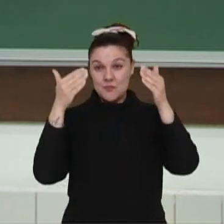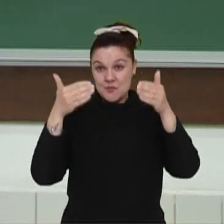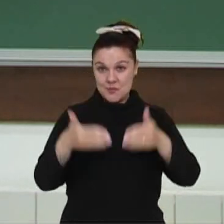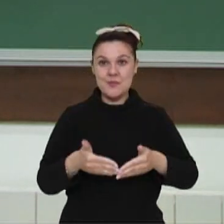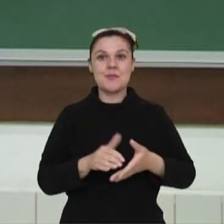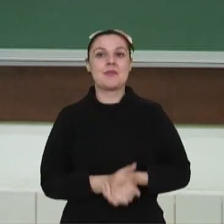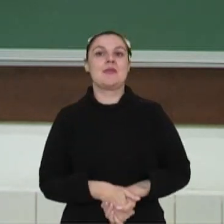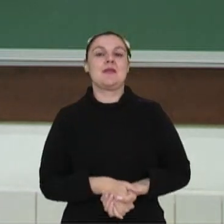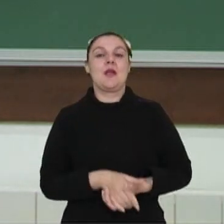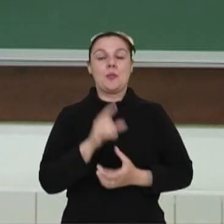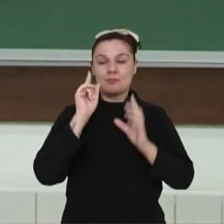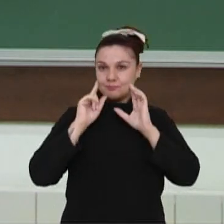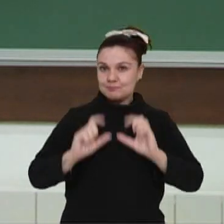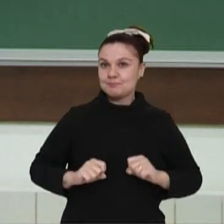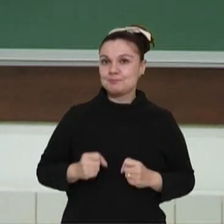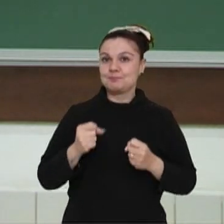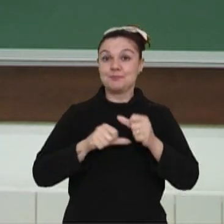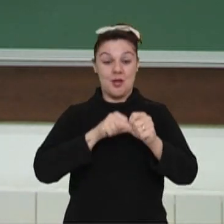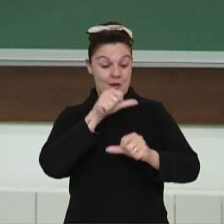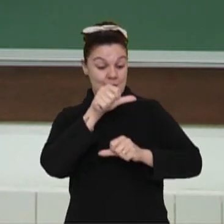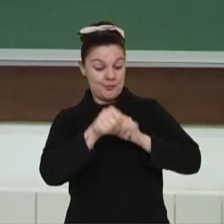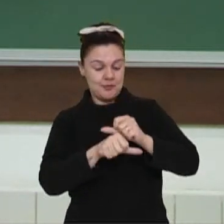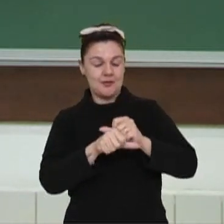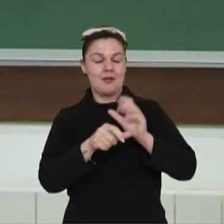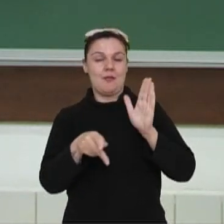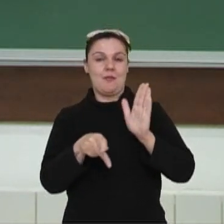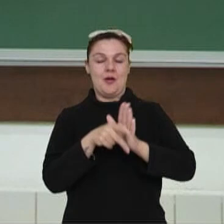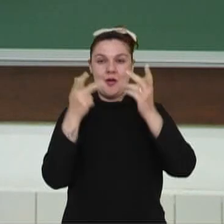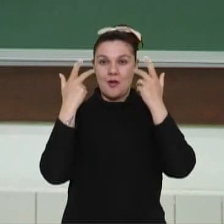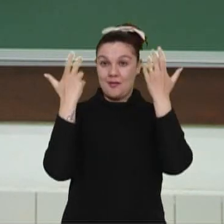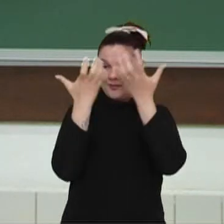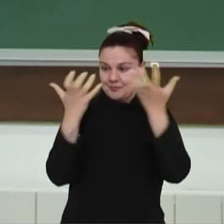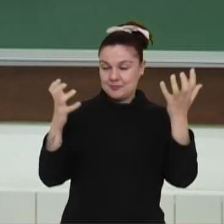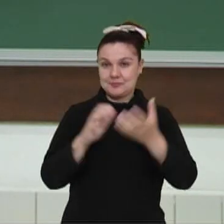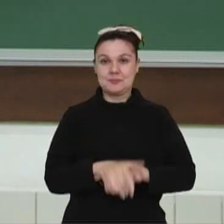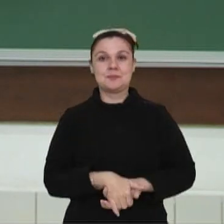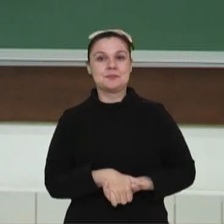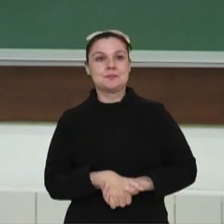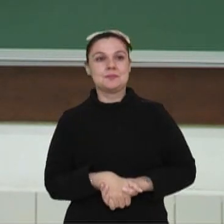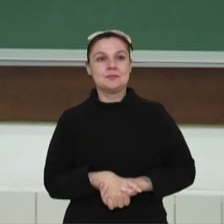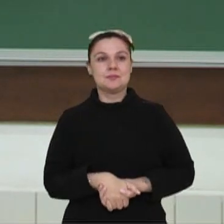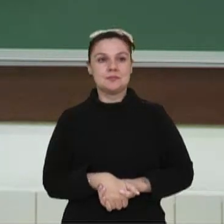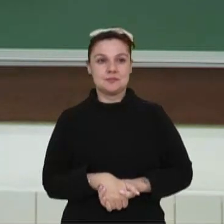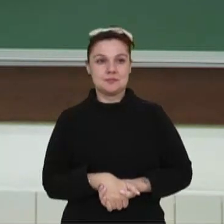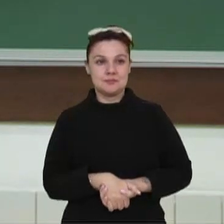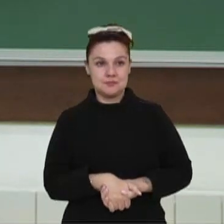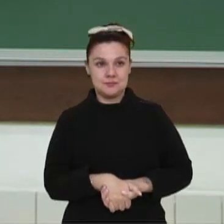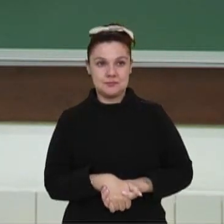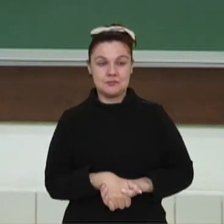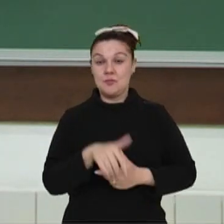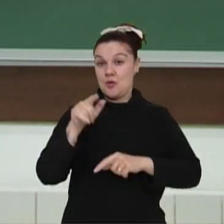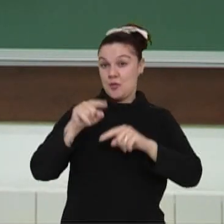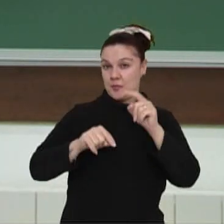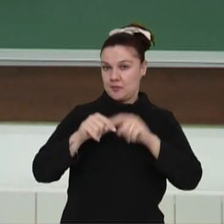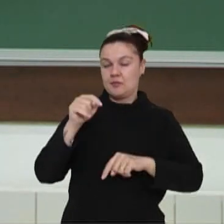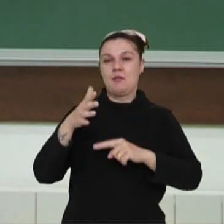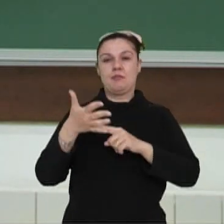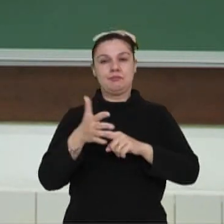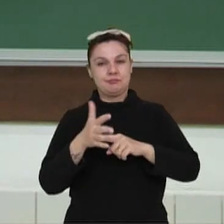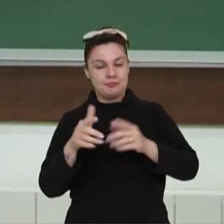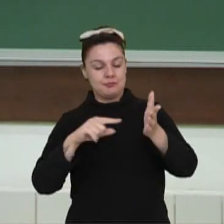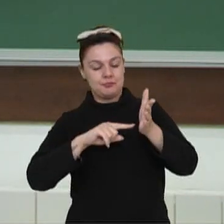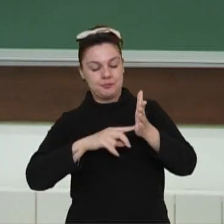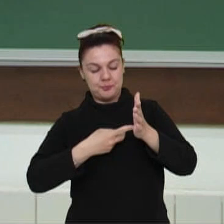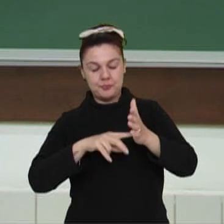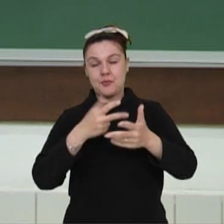caracterizado pela essa capacidade de modificar a natureza. E aí, os instrumentos, máquinas,